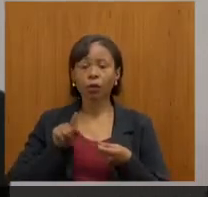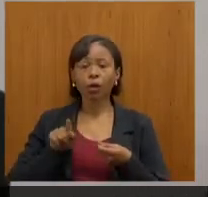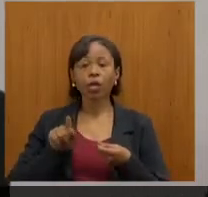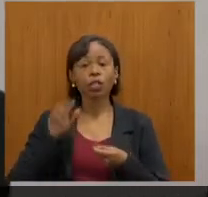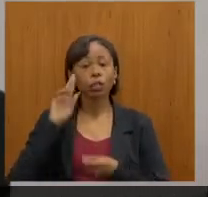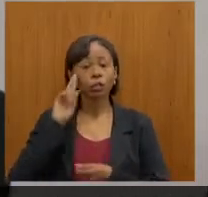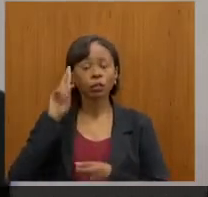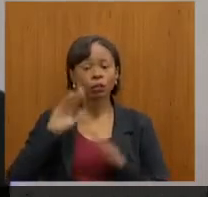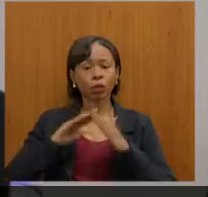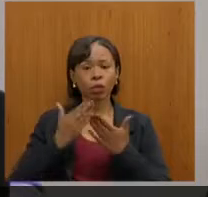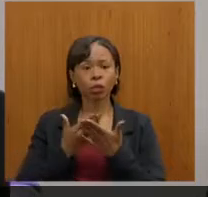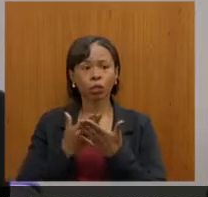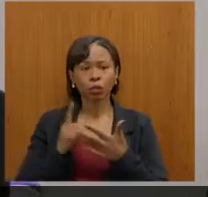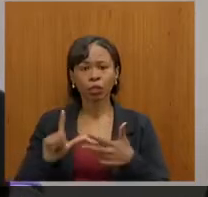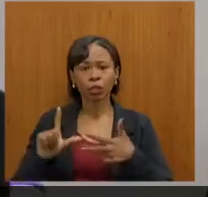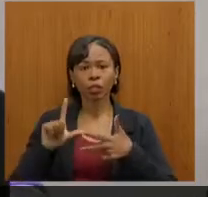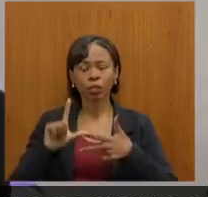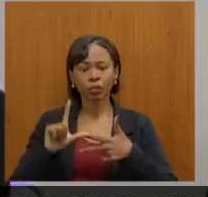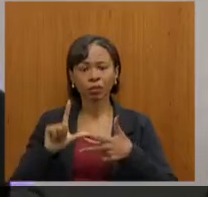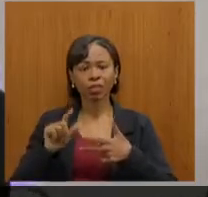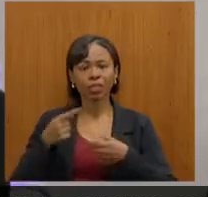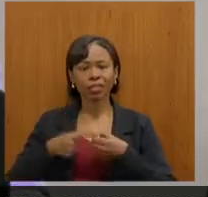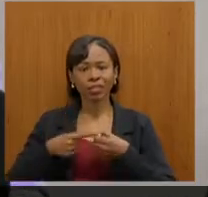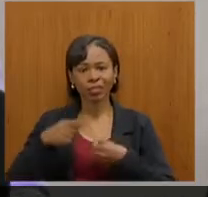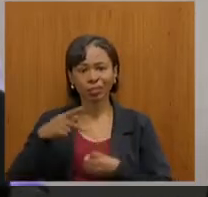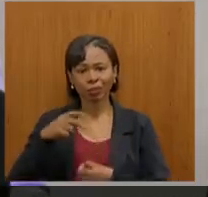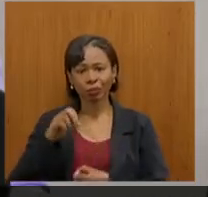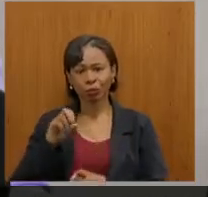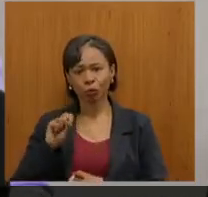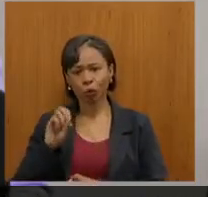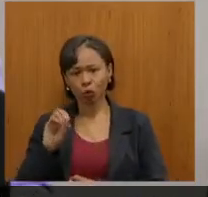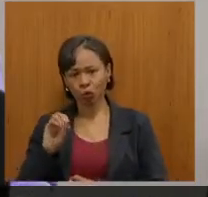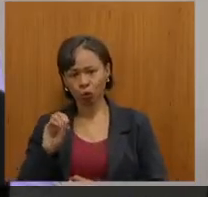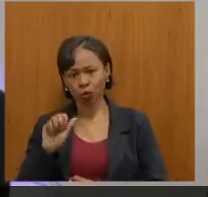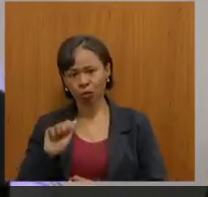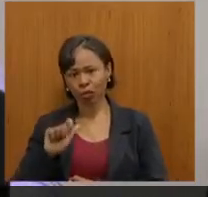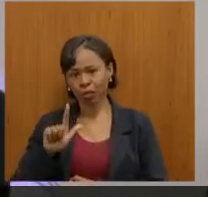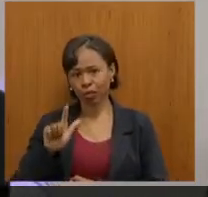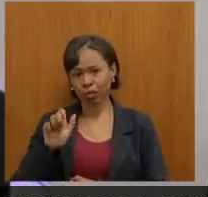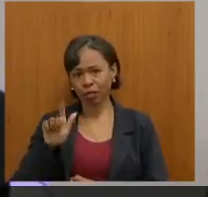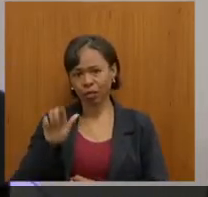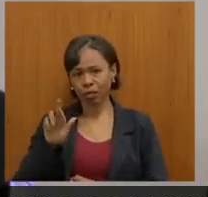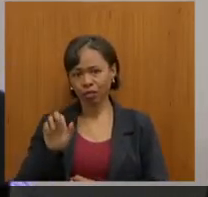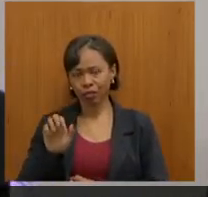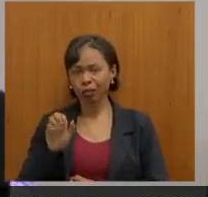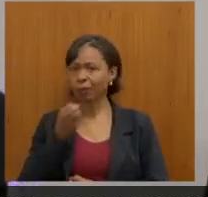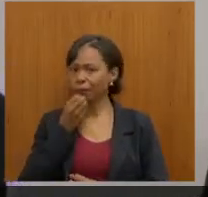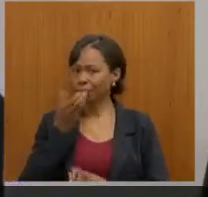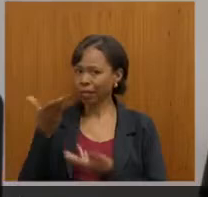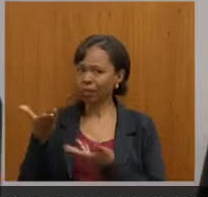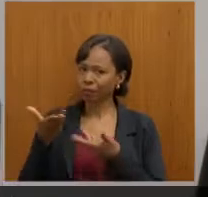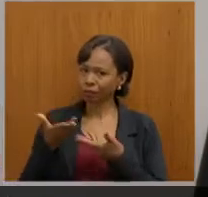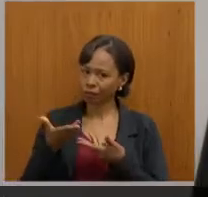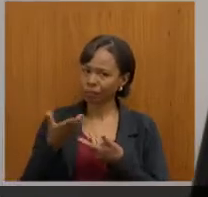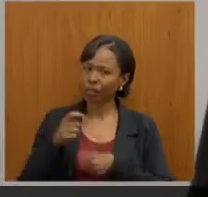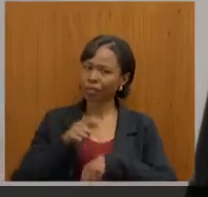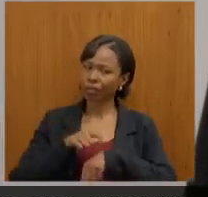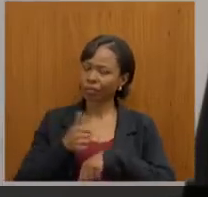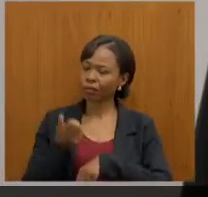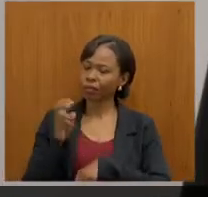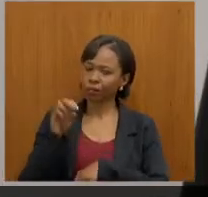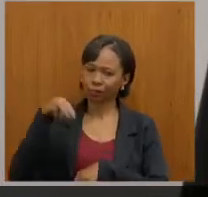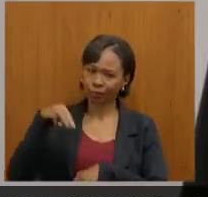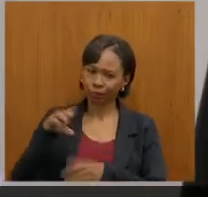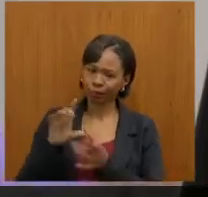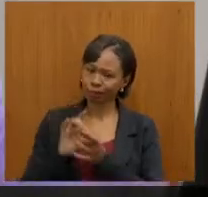de Pouso Alegre madul seja muito bem-vinda é a palavra está com a senhora os seus 15 minutos de